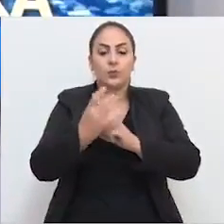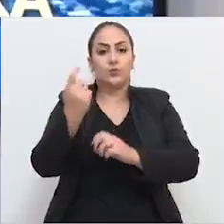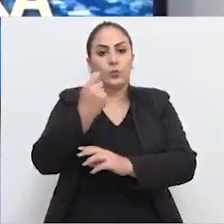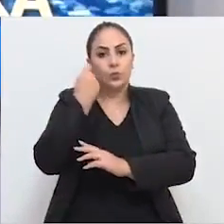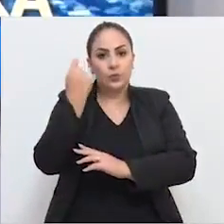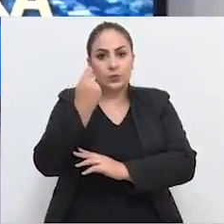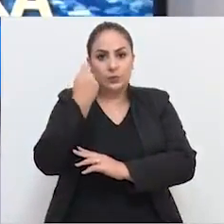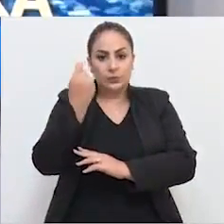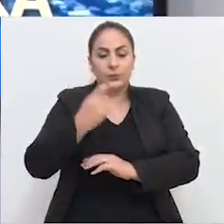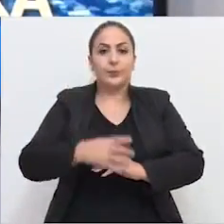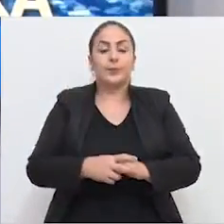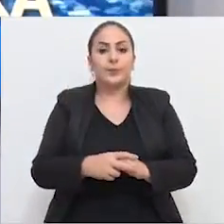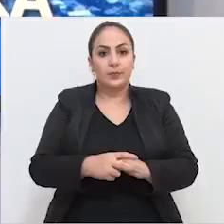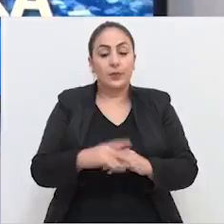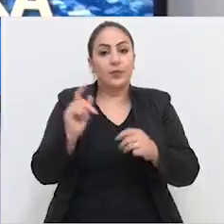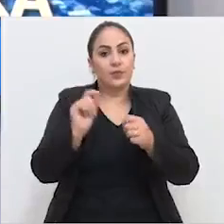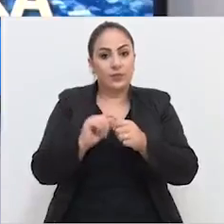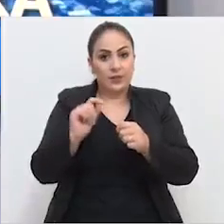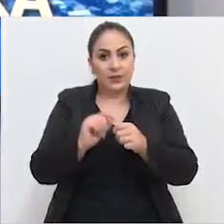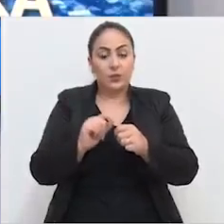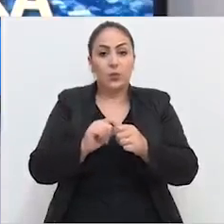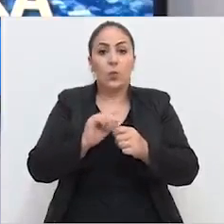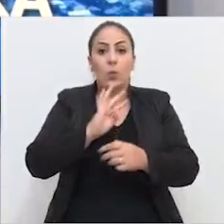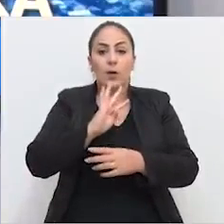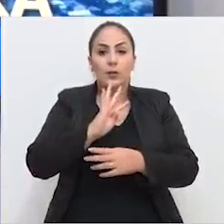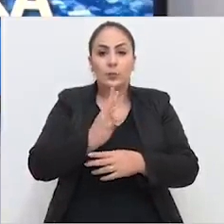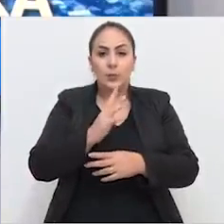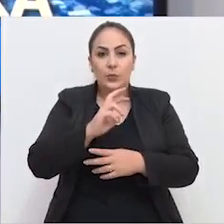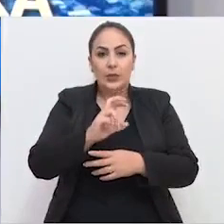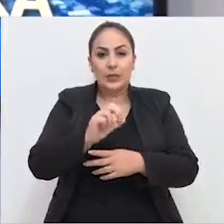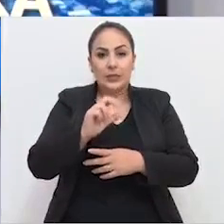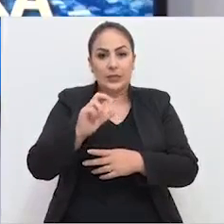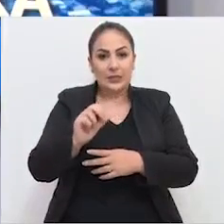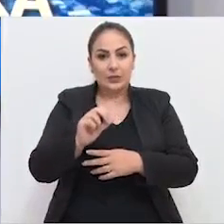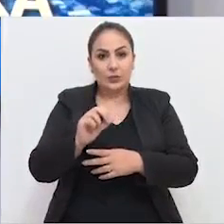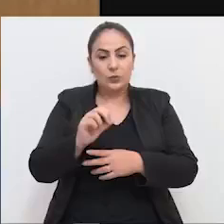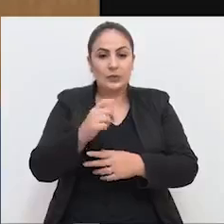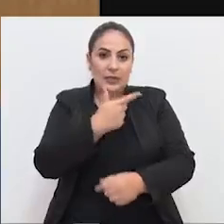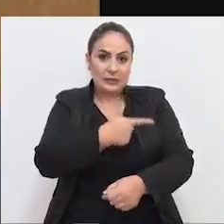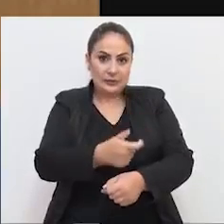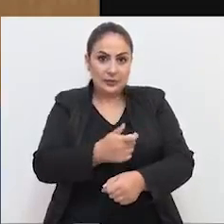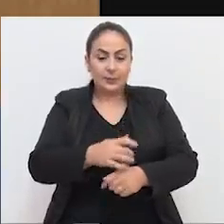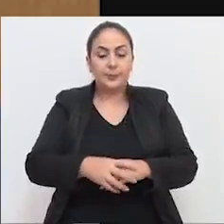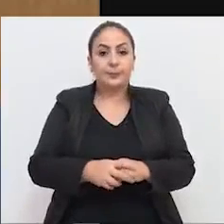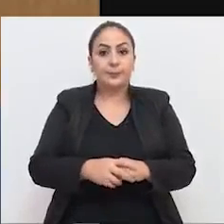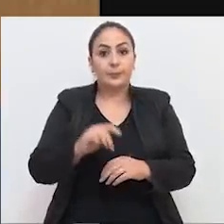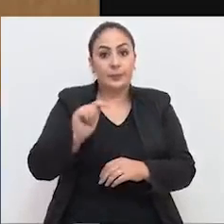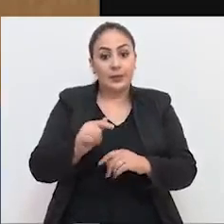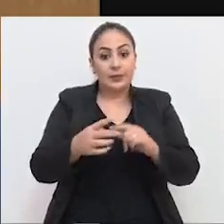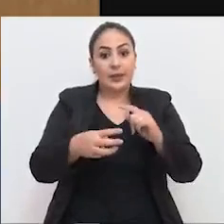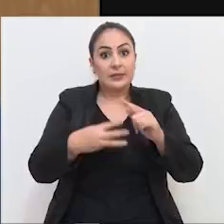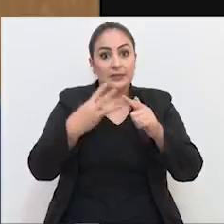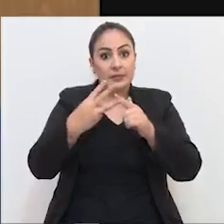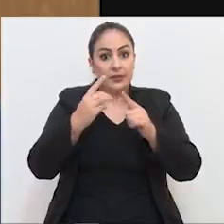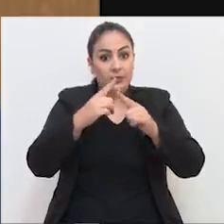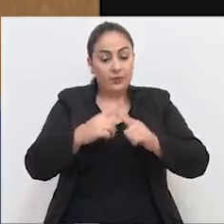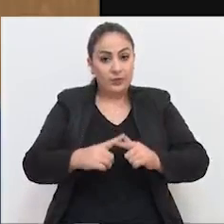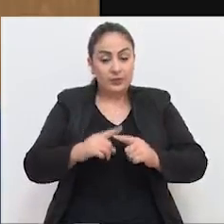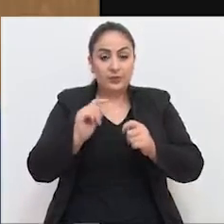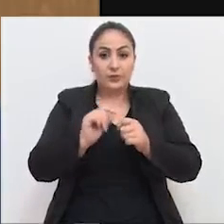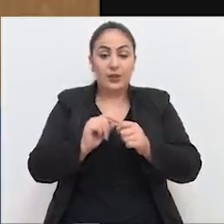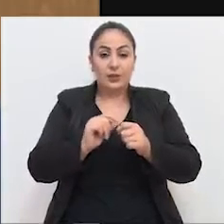coronavírus no Rio Grande do Sul. Foram realizados 4.500 testes. Nessa terceira rodada,